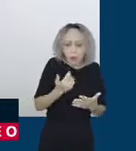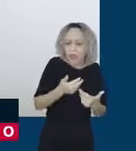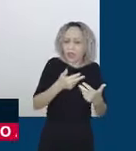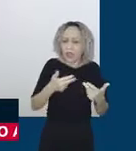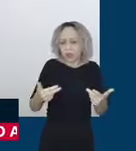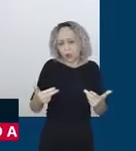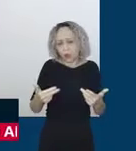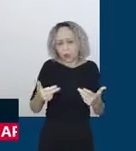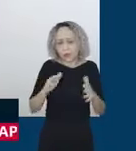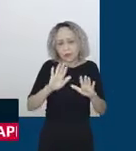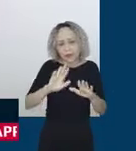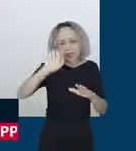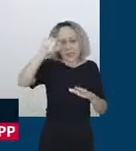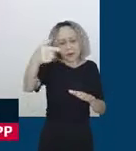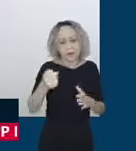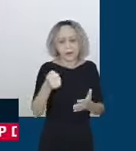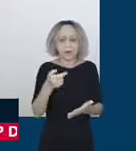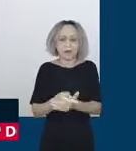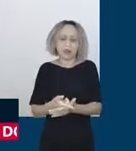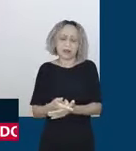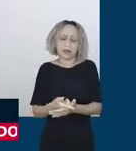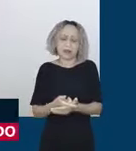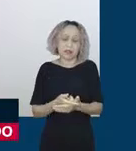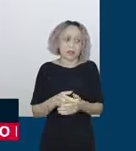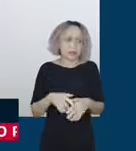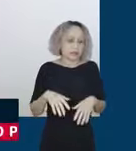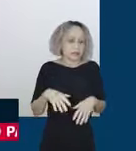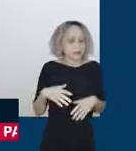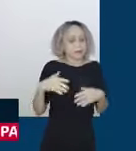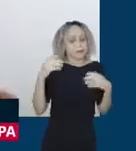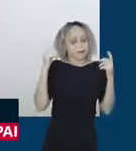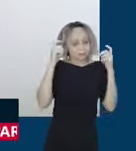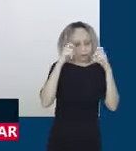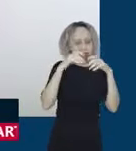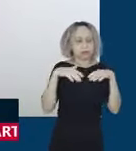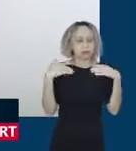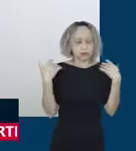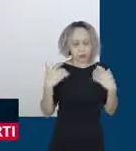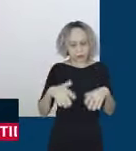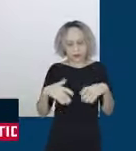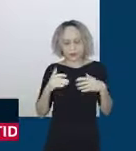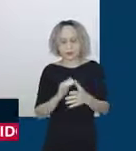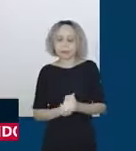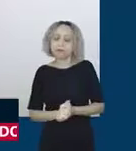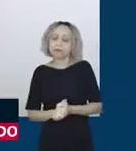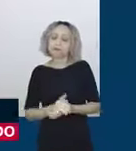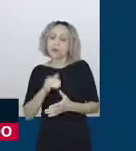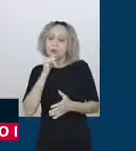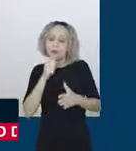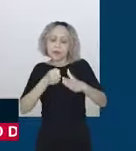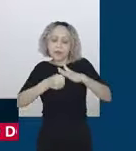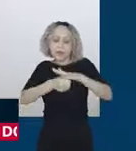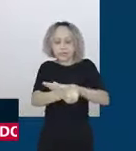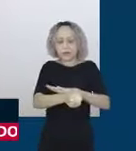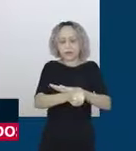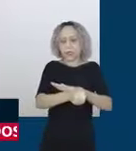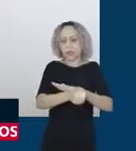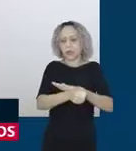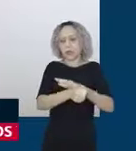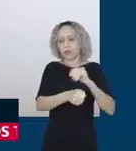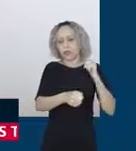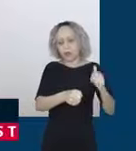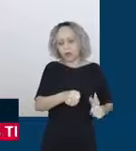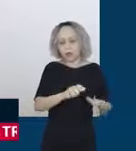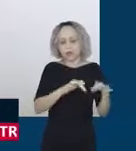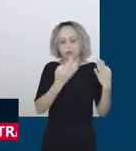do Brasil, e os pequenos municípios, esse investimento que os benefícios passam a fazer